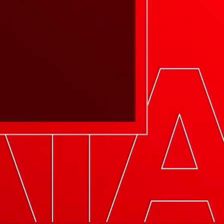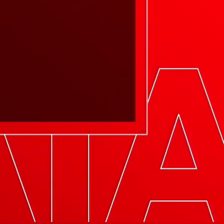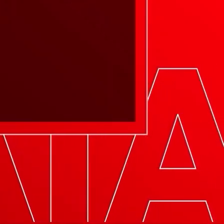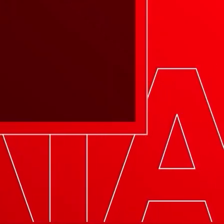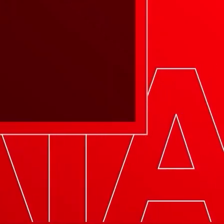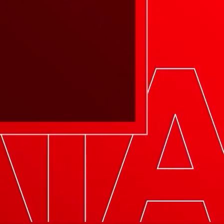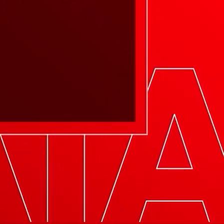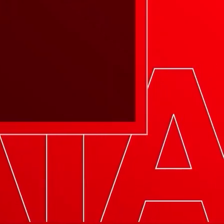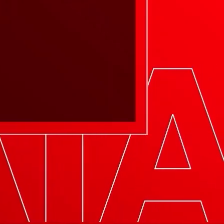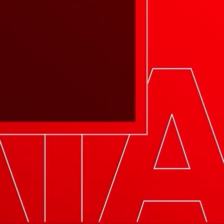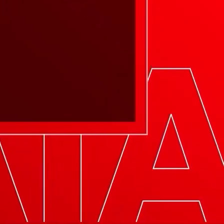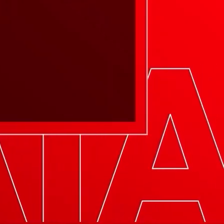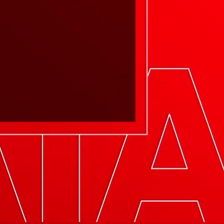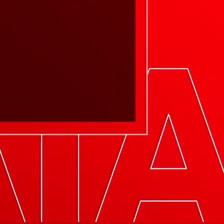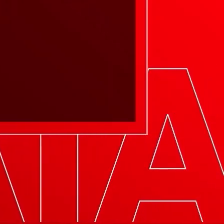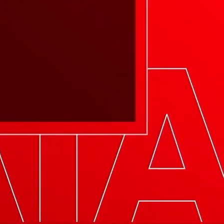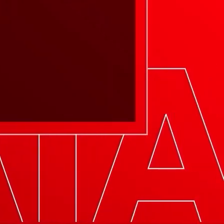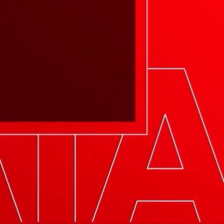Música